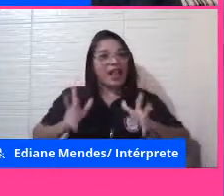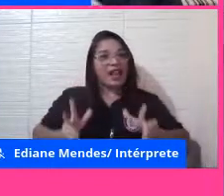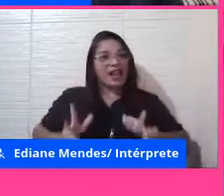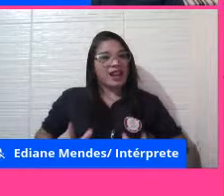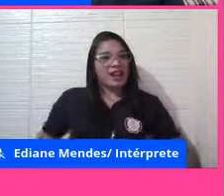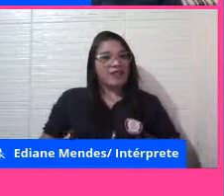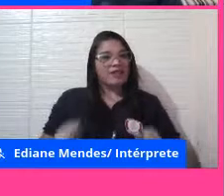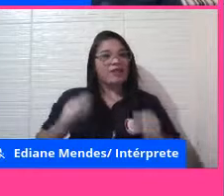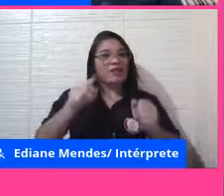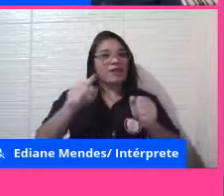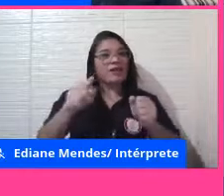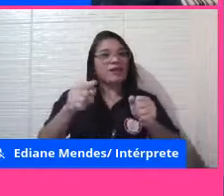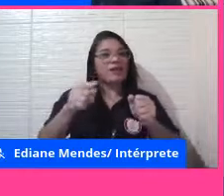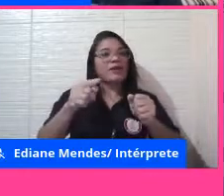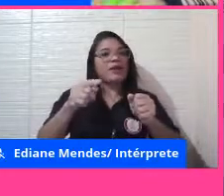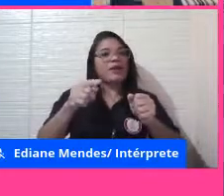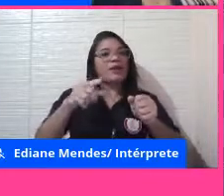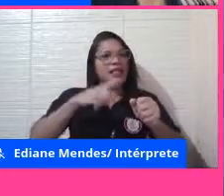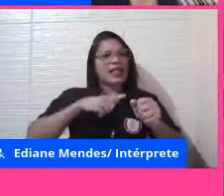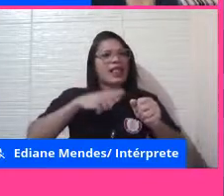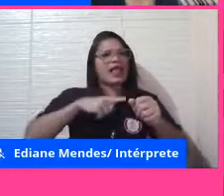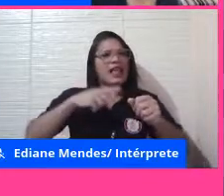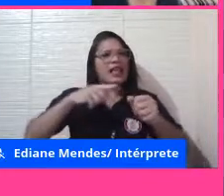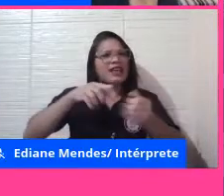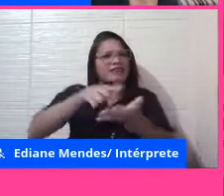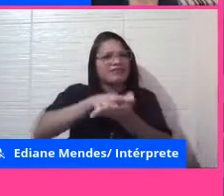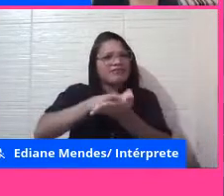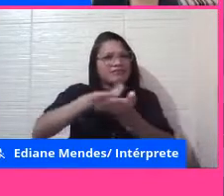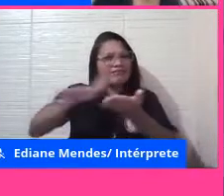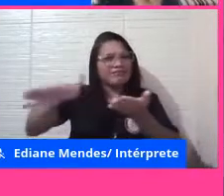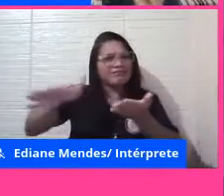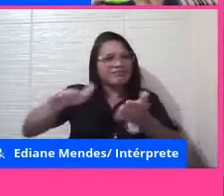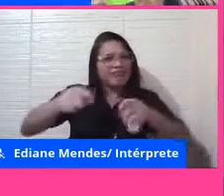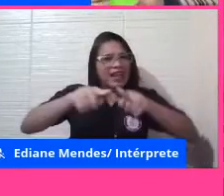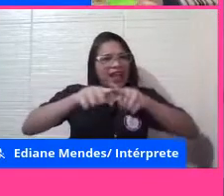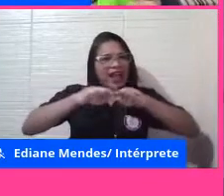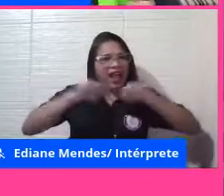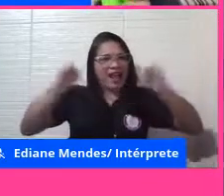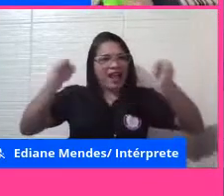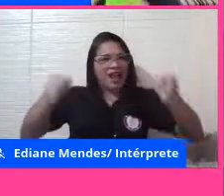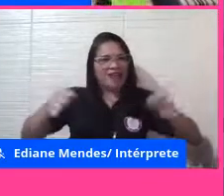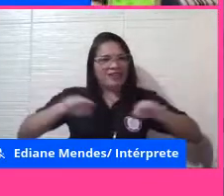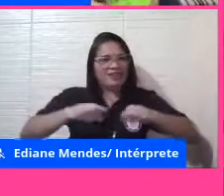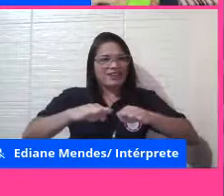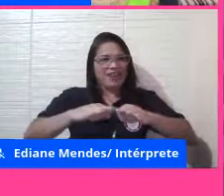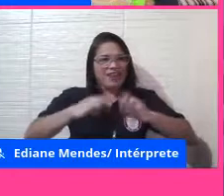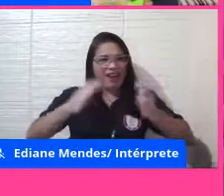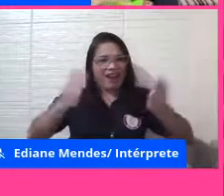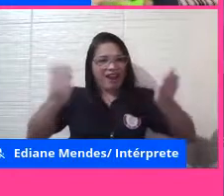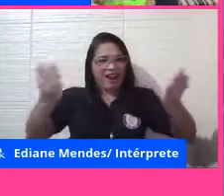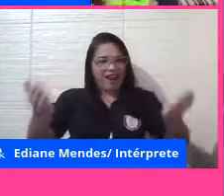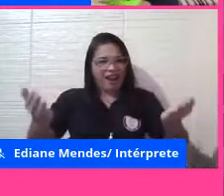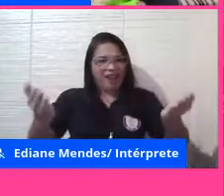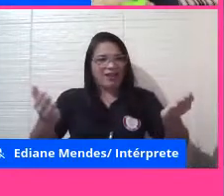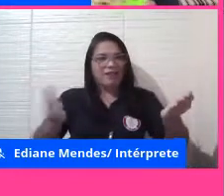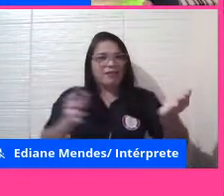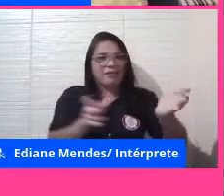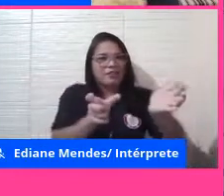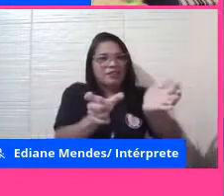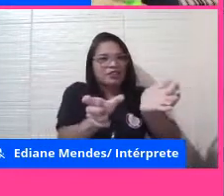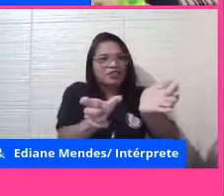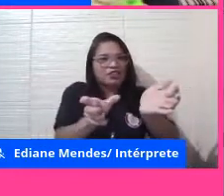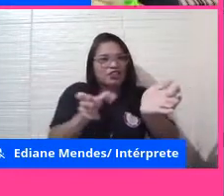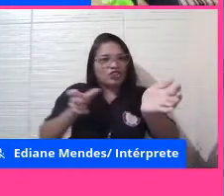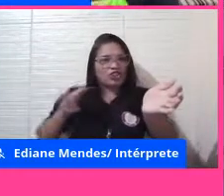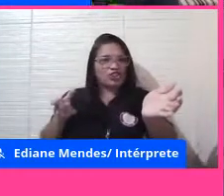abre a tua impressora, né? Tu abre a tua impressora e tu vai ter uma peça dessa. O máximo que tu vai ter que fazer é retirar alguns suportes